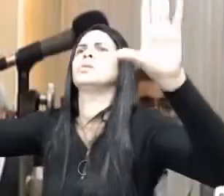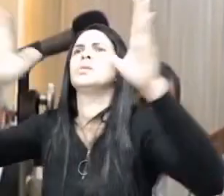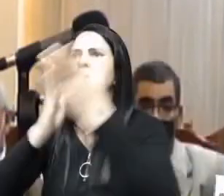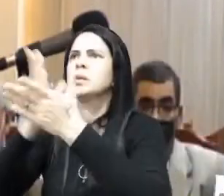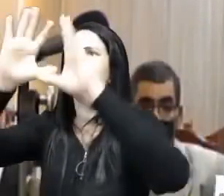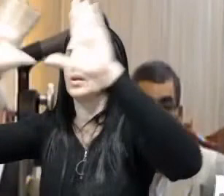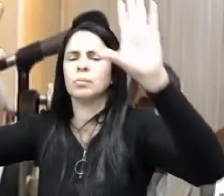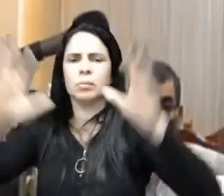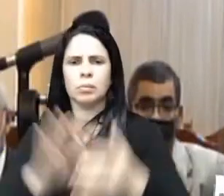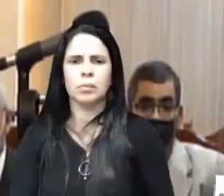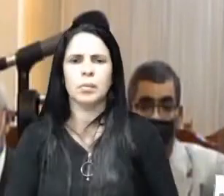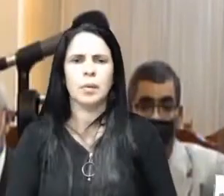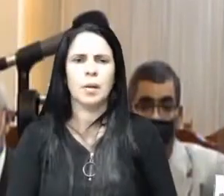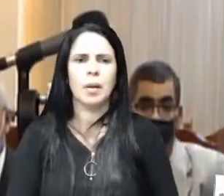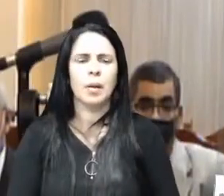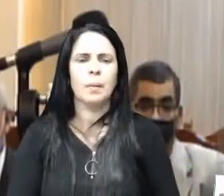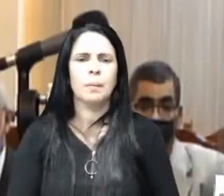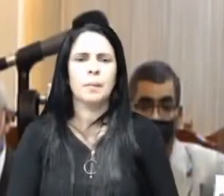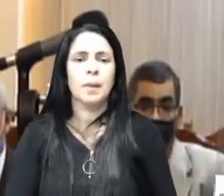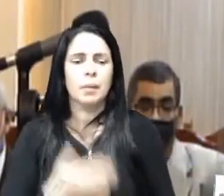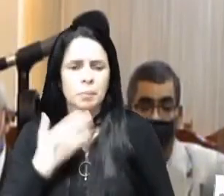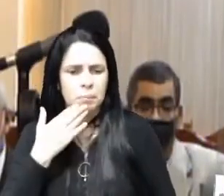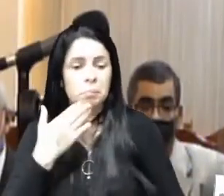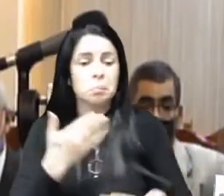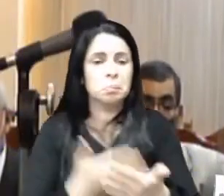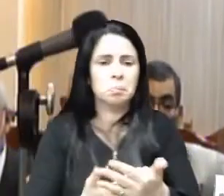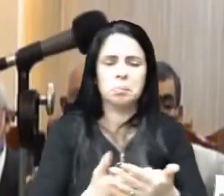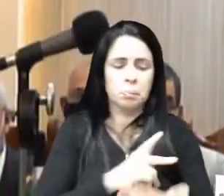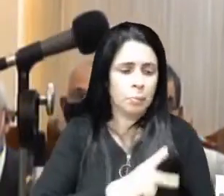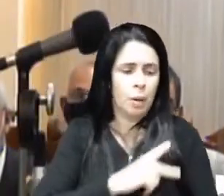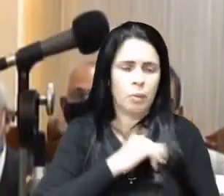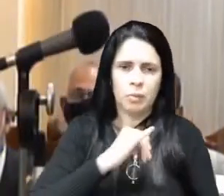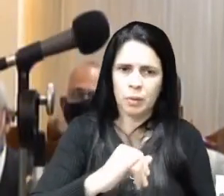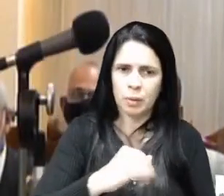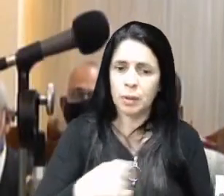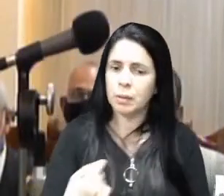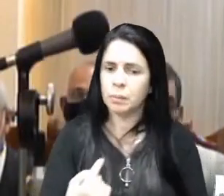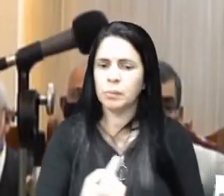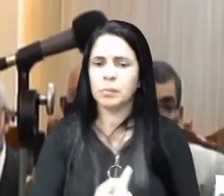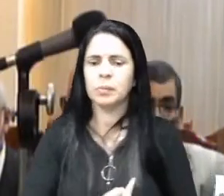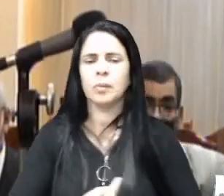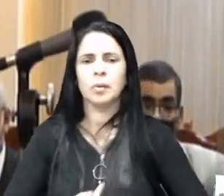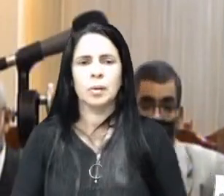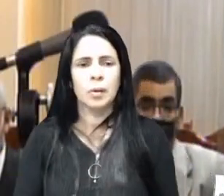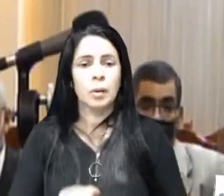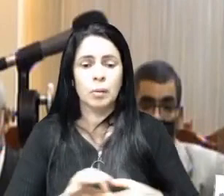perto de nós do que quando aceitamos a fé.